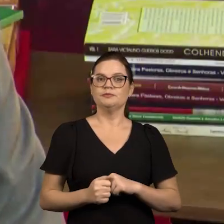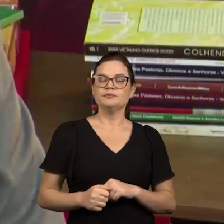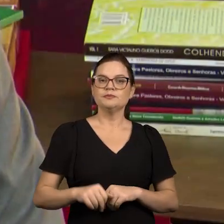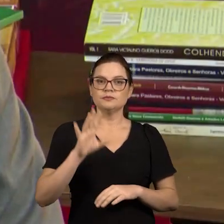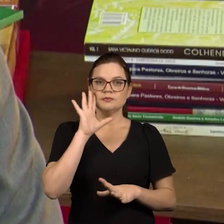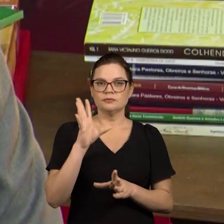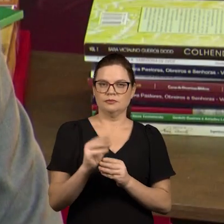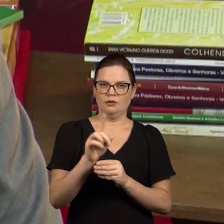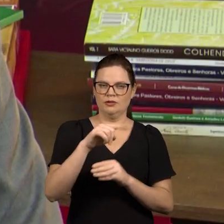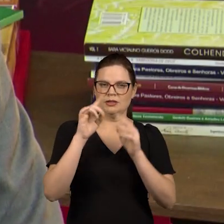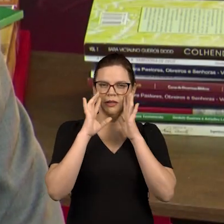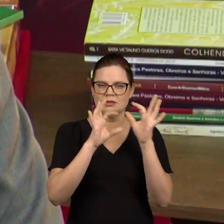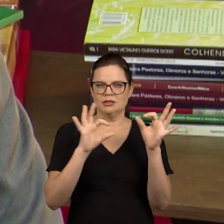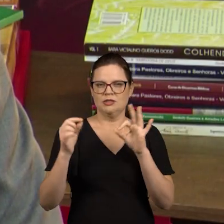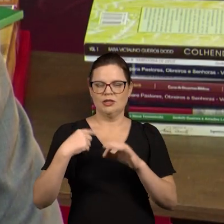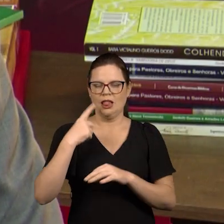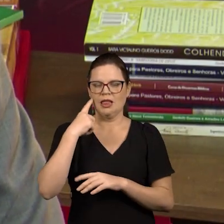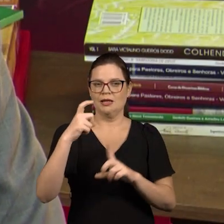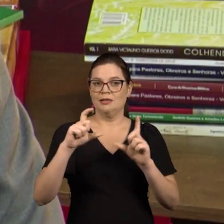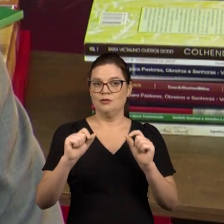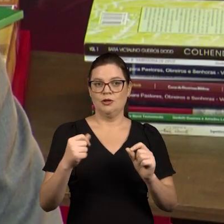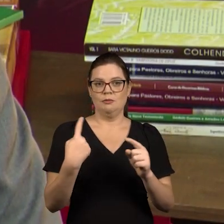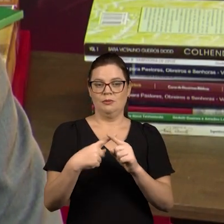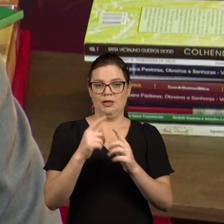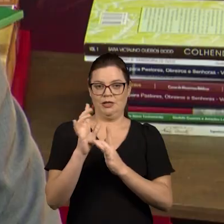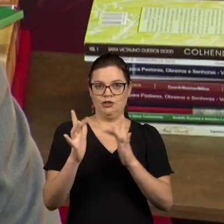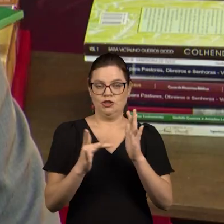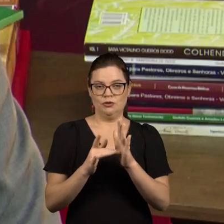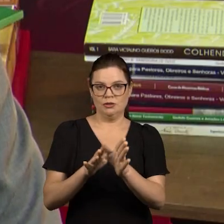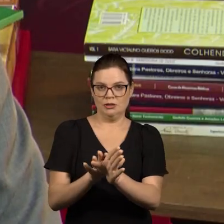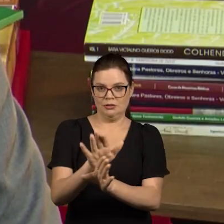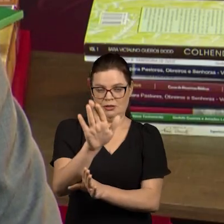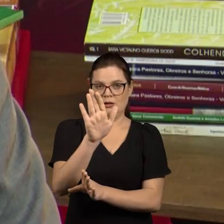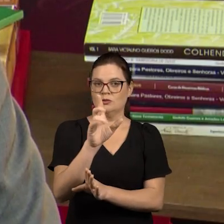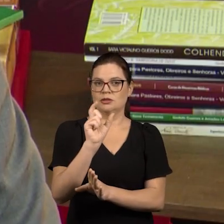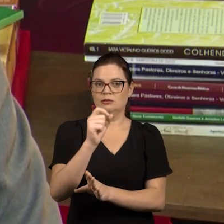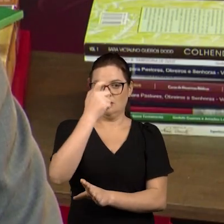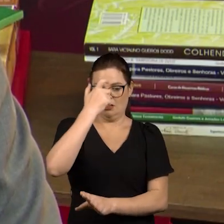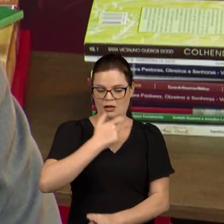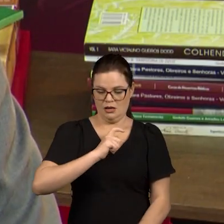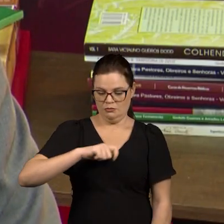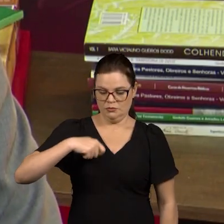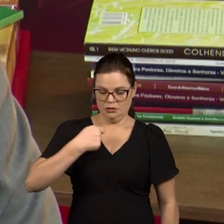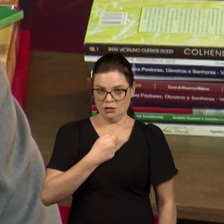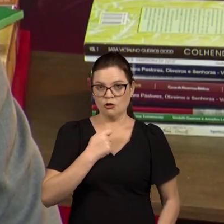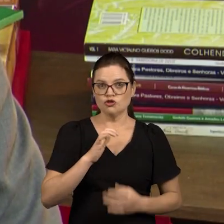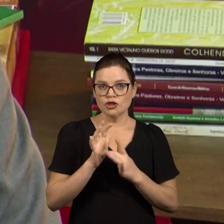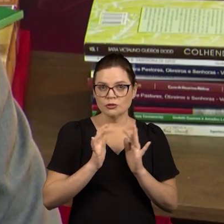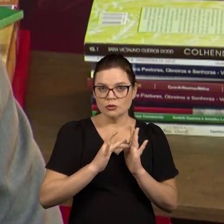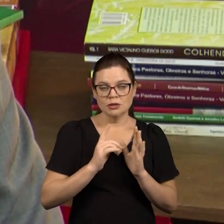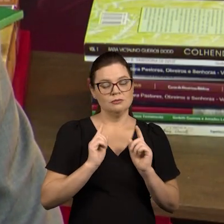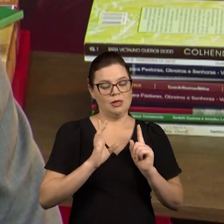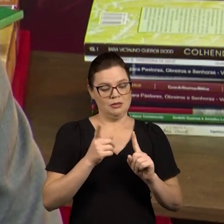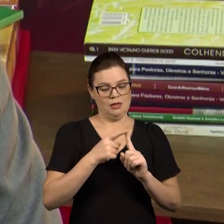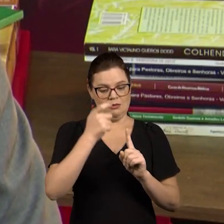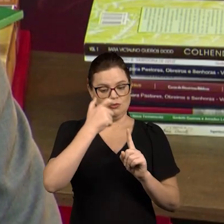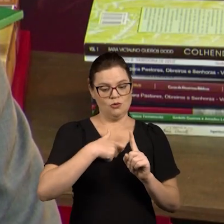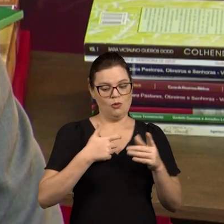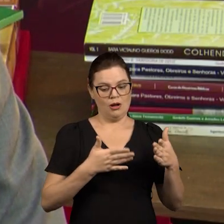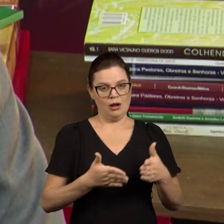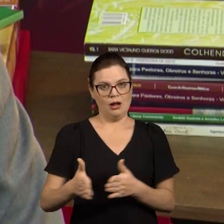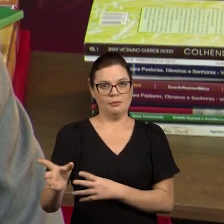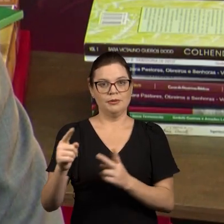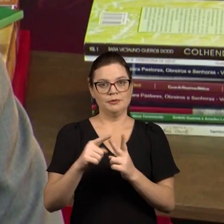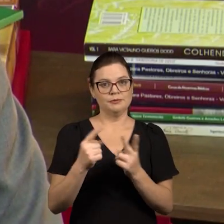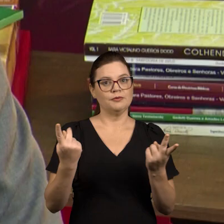se coloca ali, ele diz assim, ó, eu sou o caminho, a verdade e a vida. e ninguém vem ao Pai senão por mim.